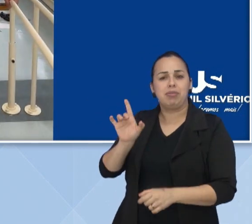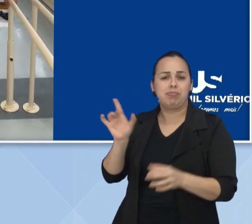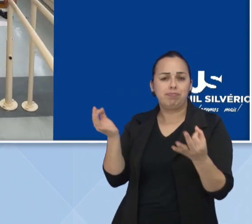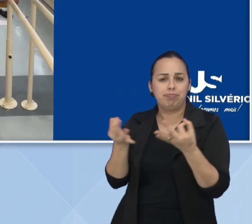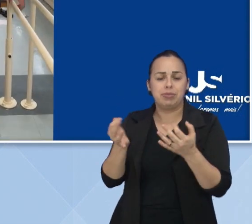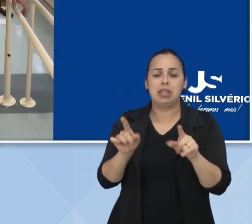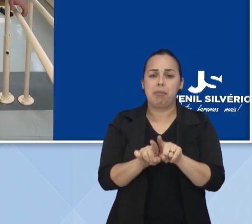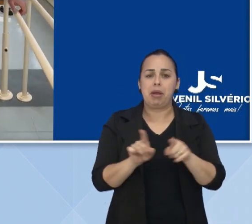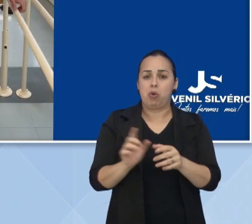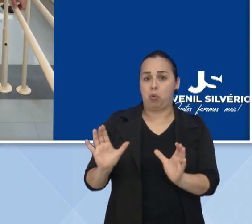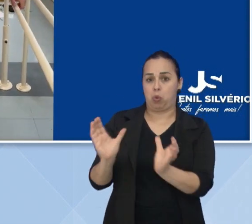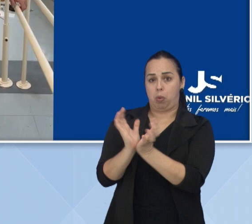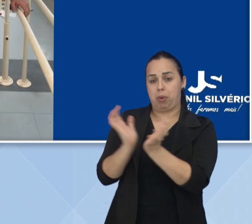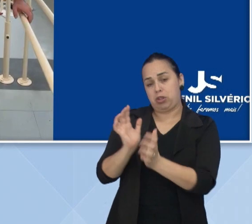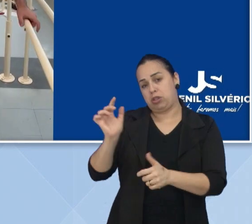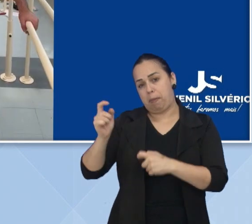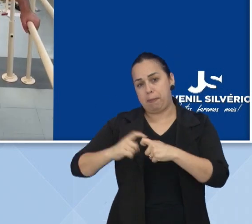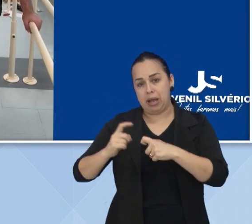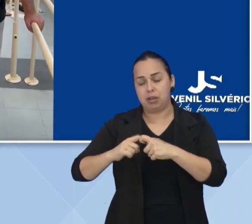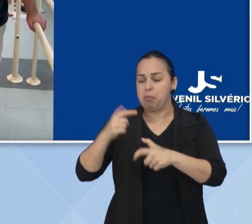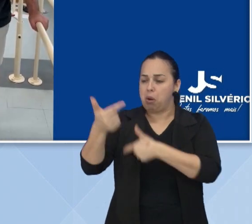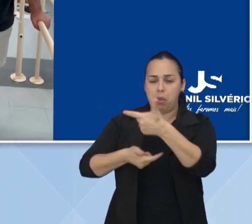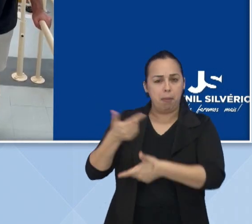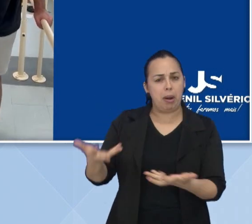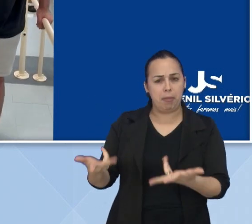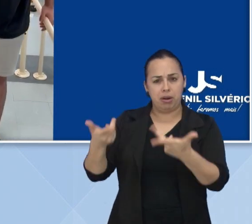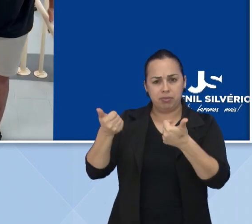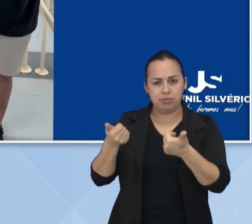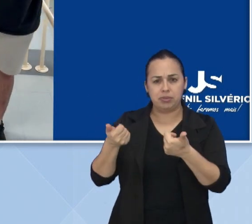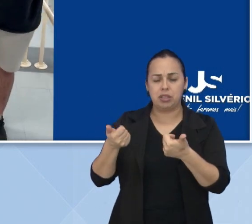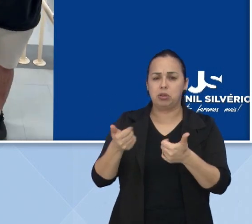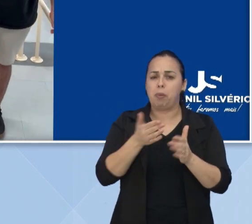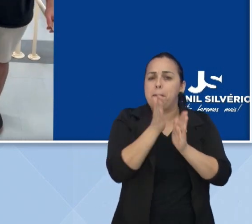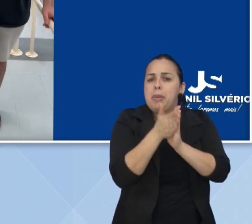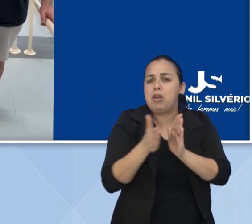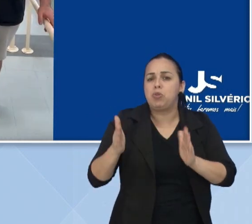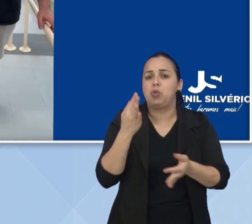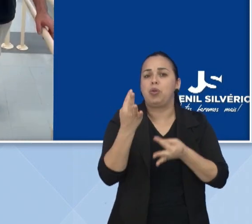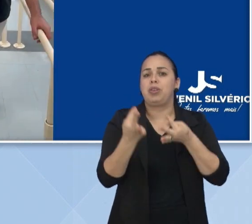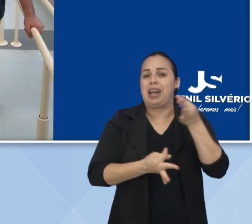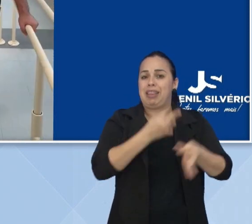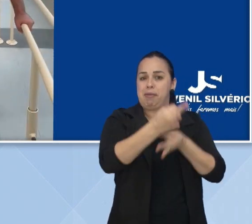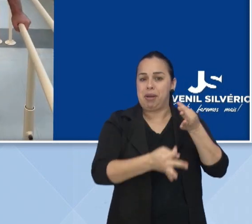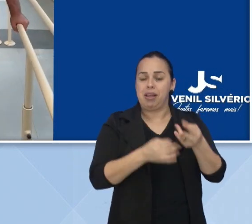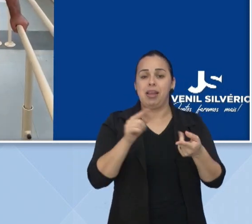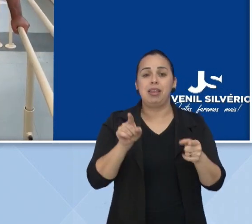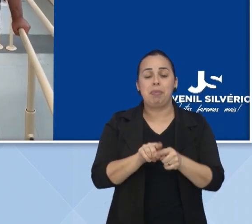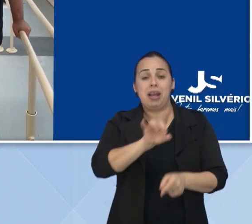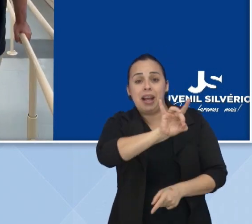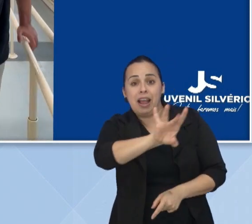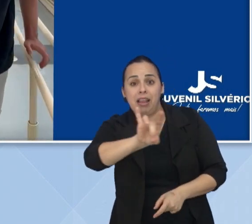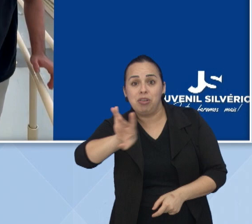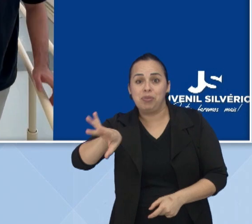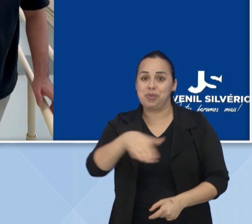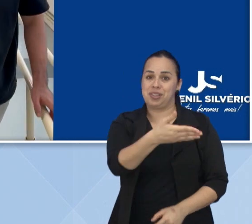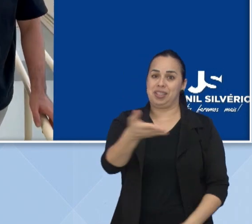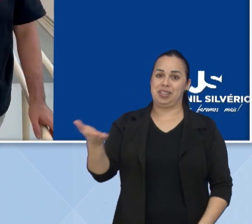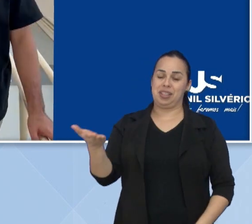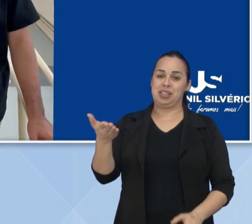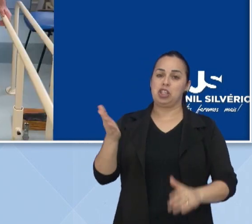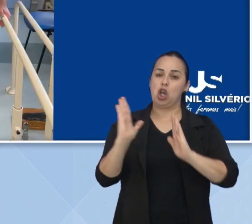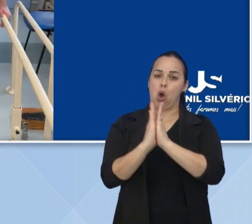Agradecer à equipe médica pelo trabalho de excelência em todas as fases do tratamento, e também a cada um de vocês